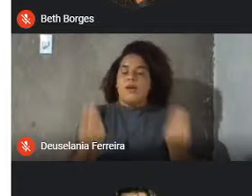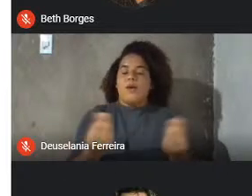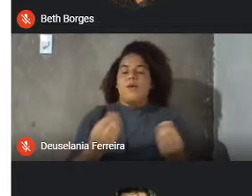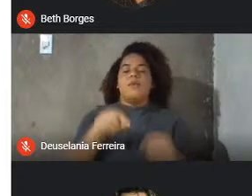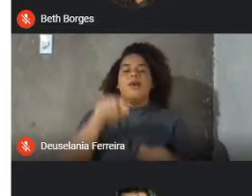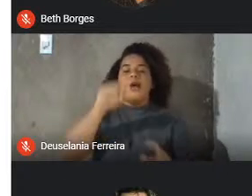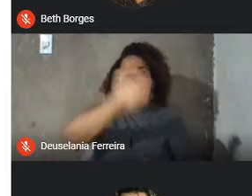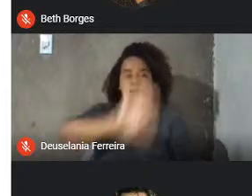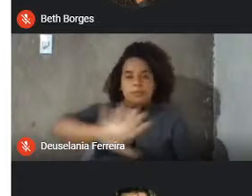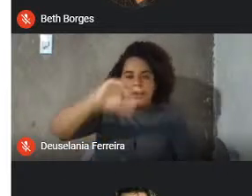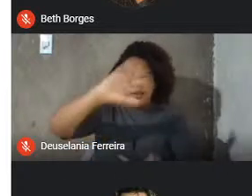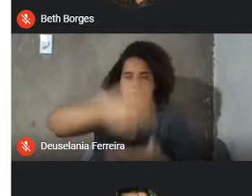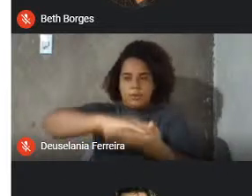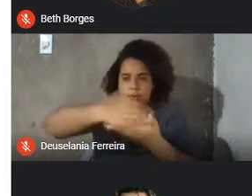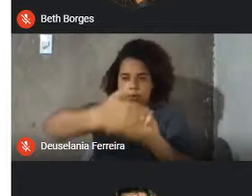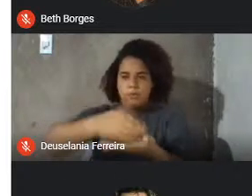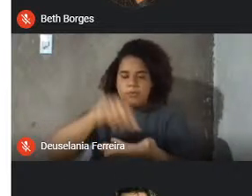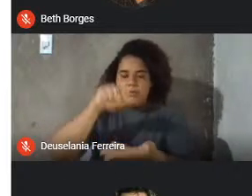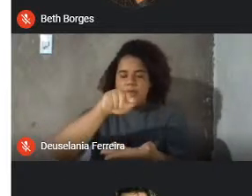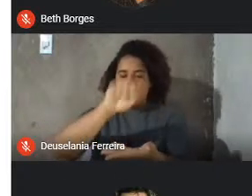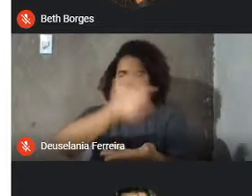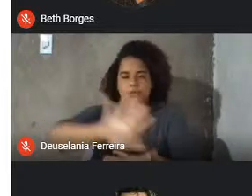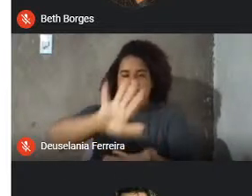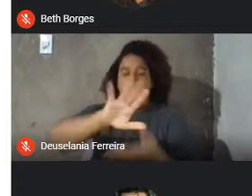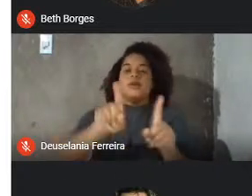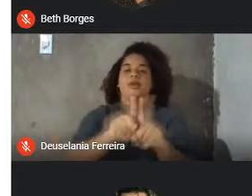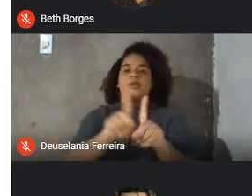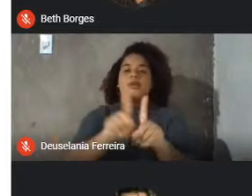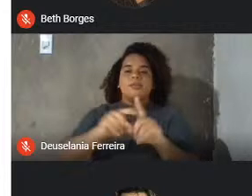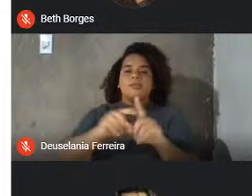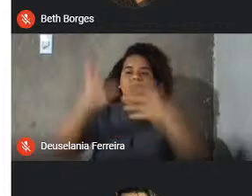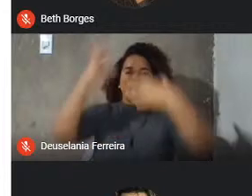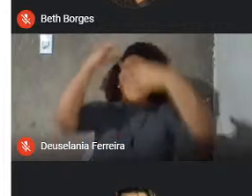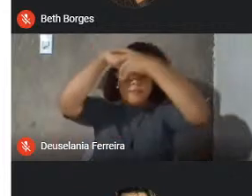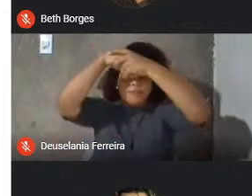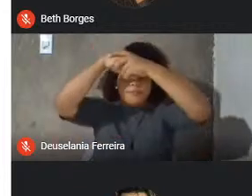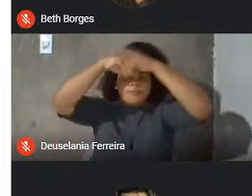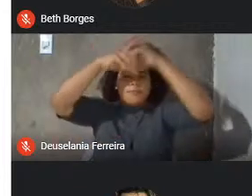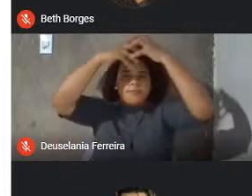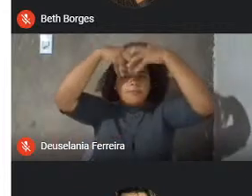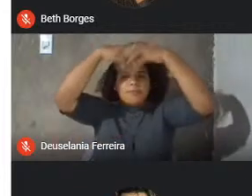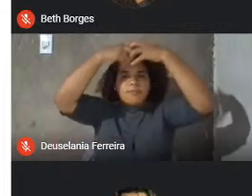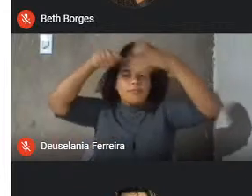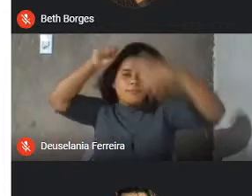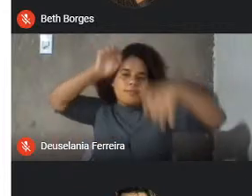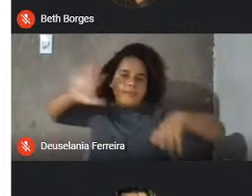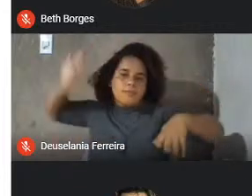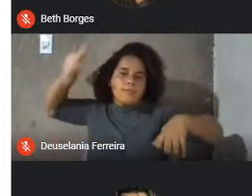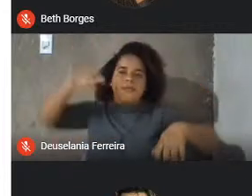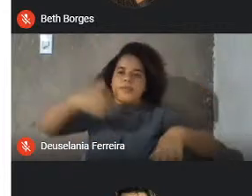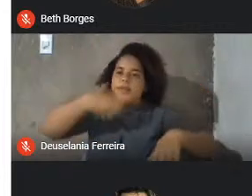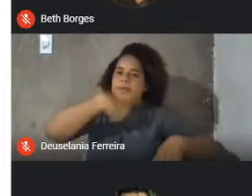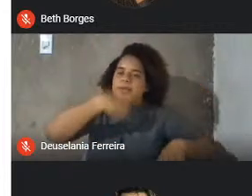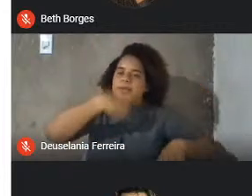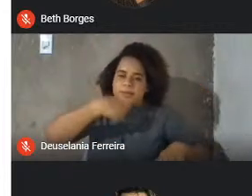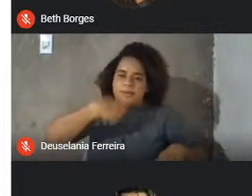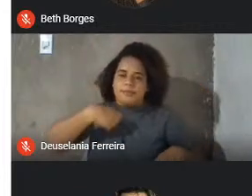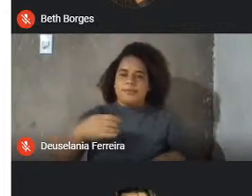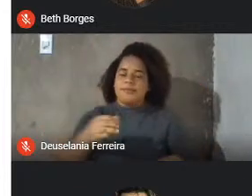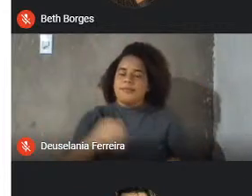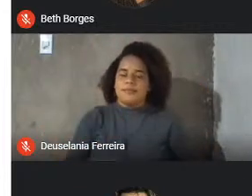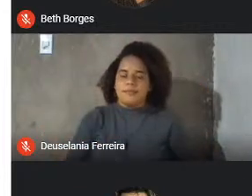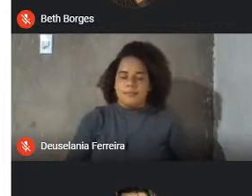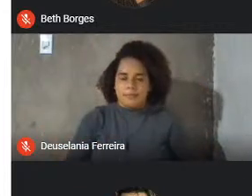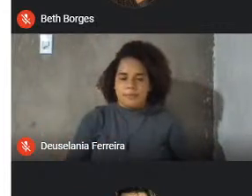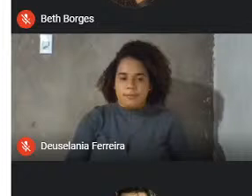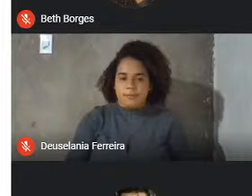monitor e outra como uma ativação, como um padrão de ativação no cérebro, tá? Pode